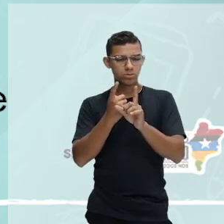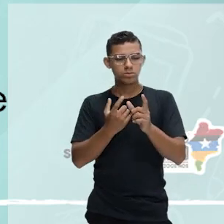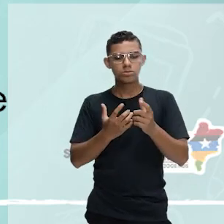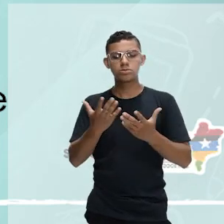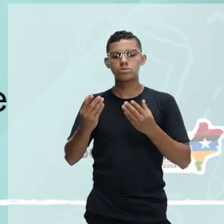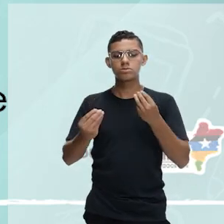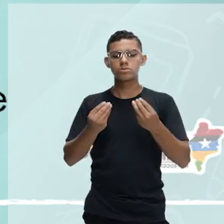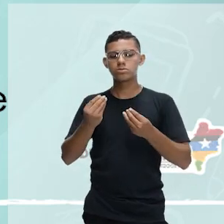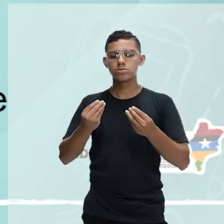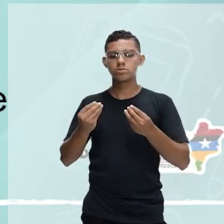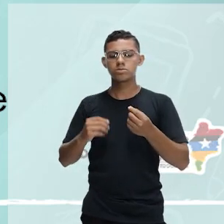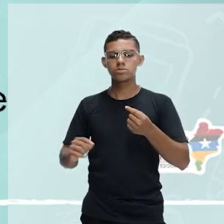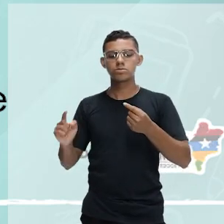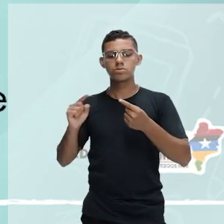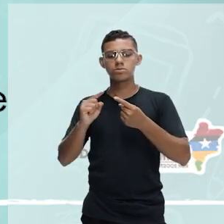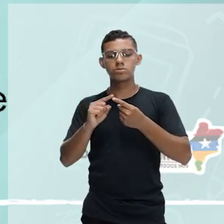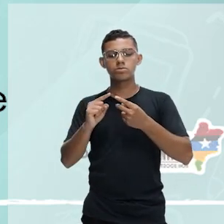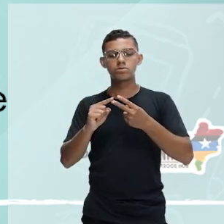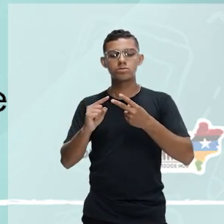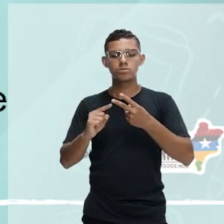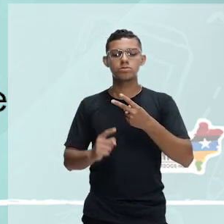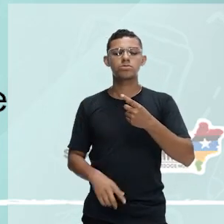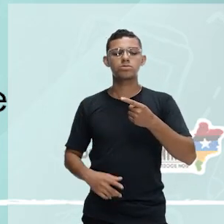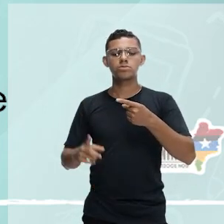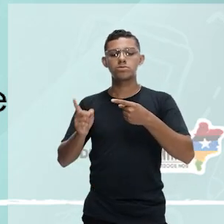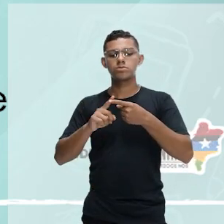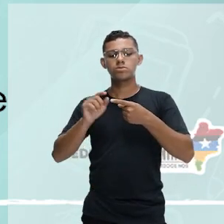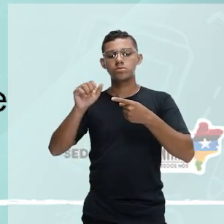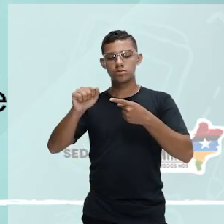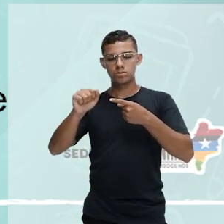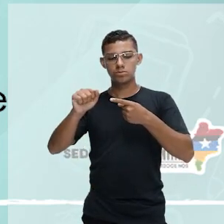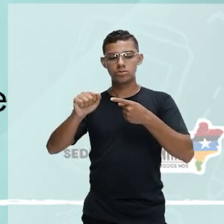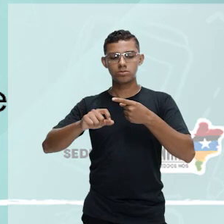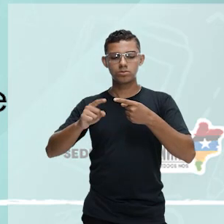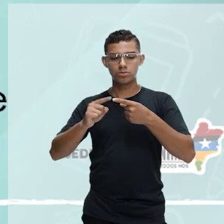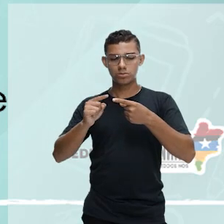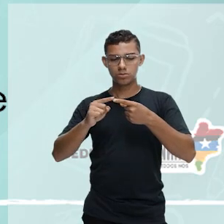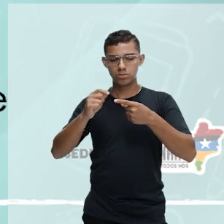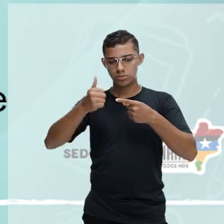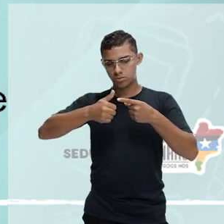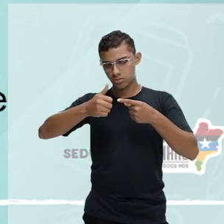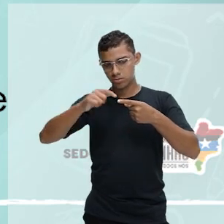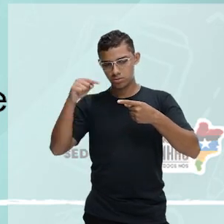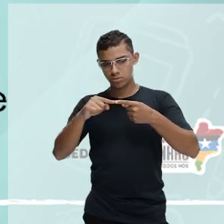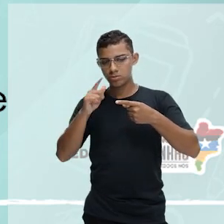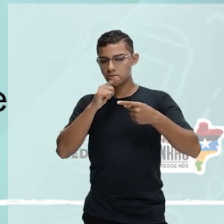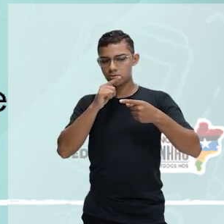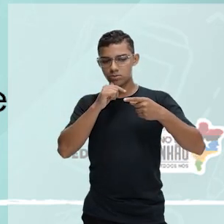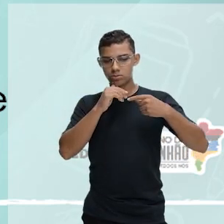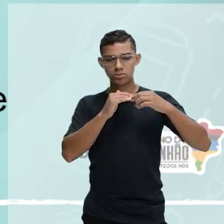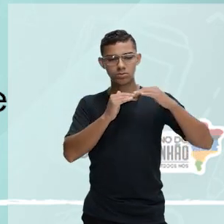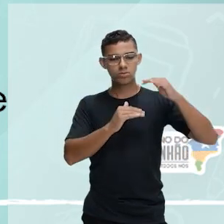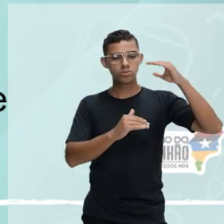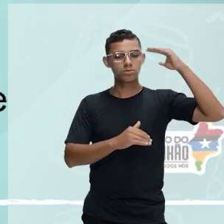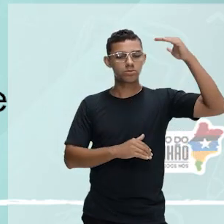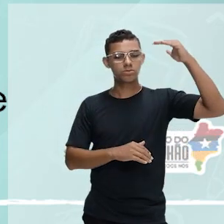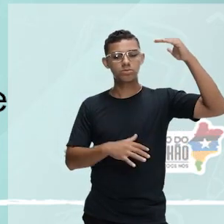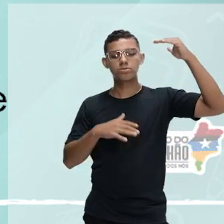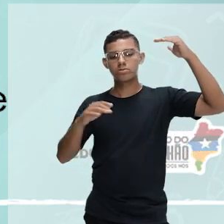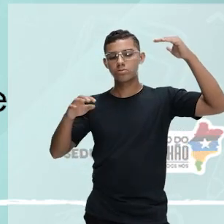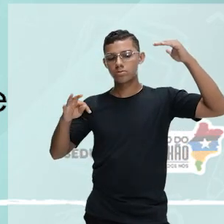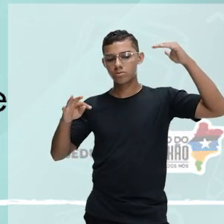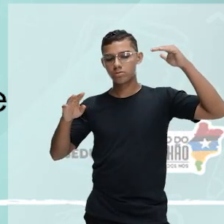encontram respectivamente entre letra A água de um nível H e a turbina,